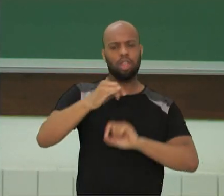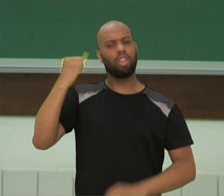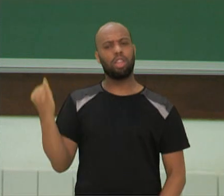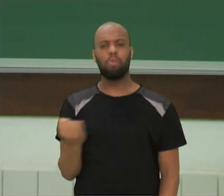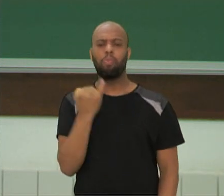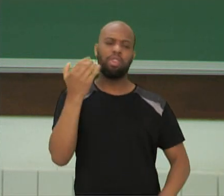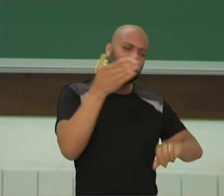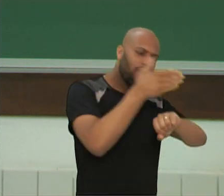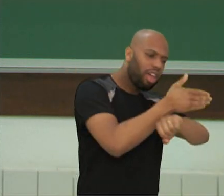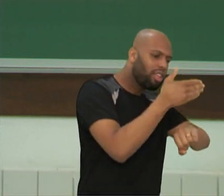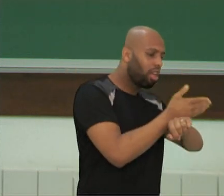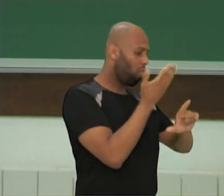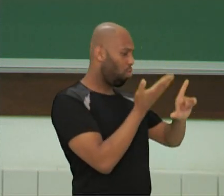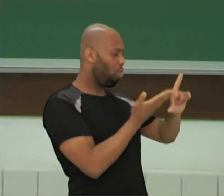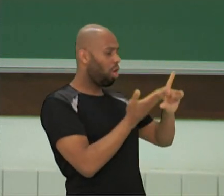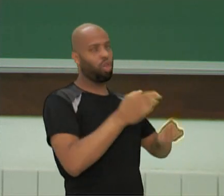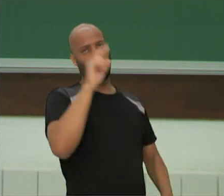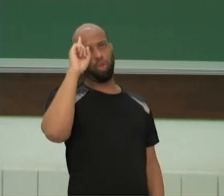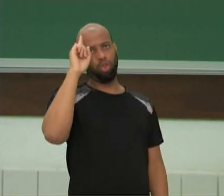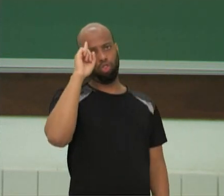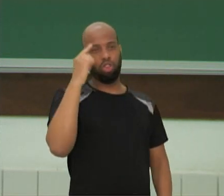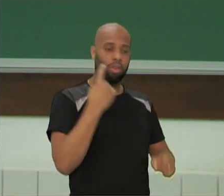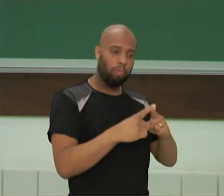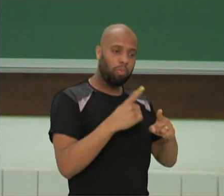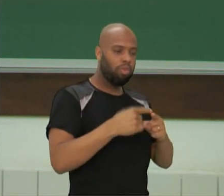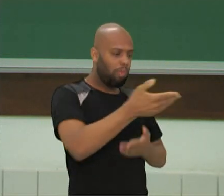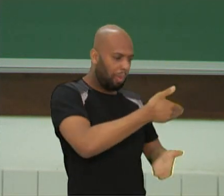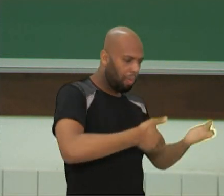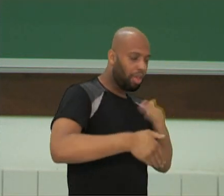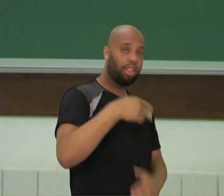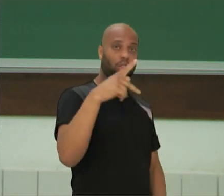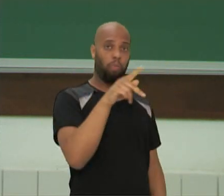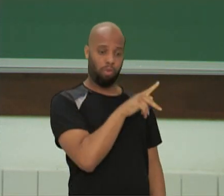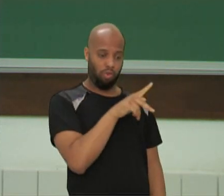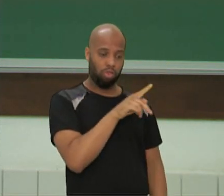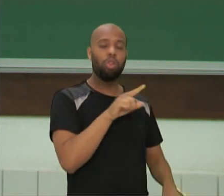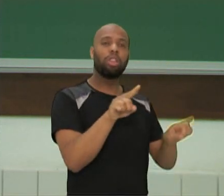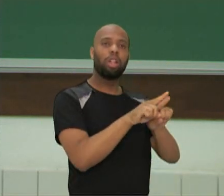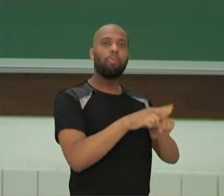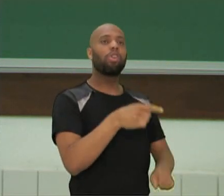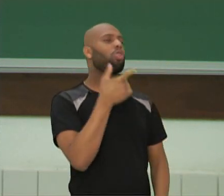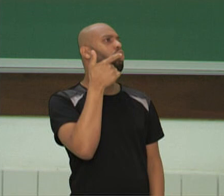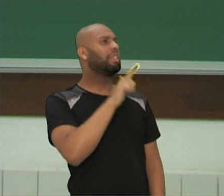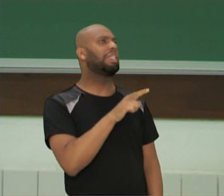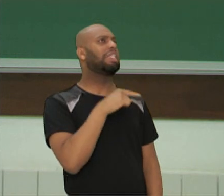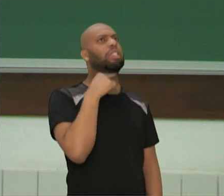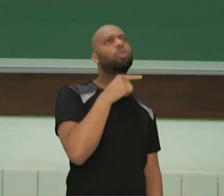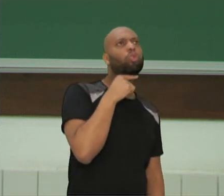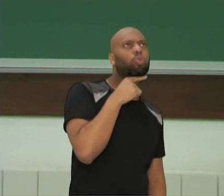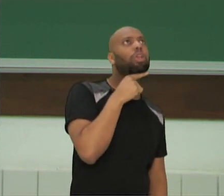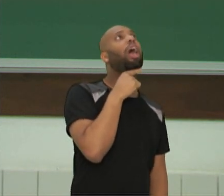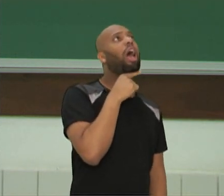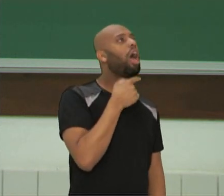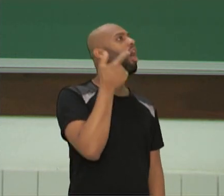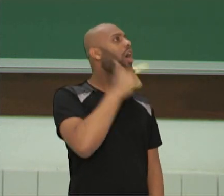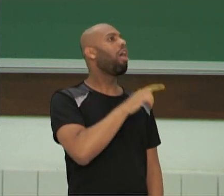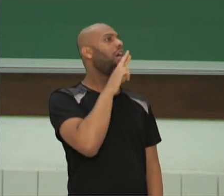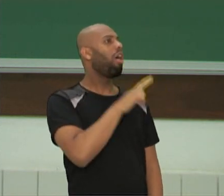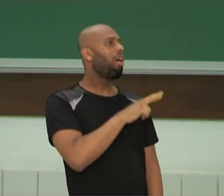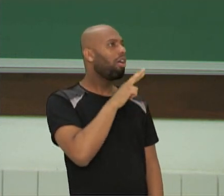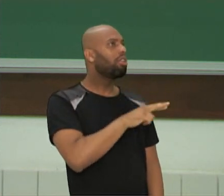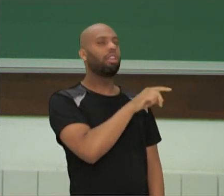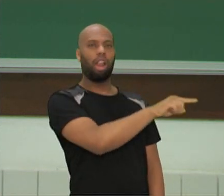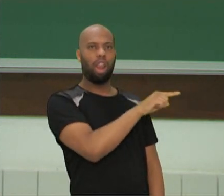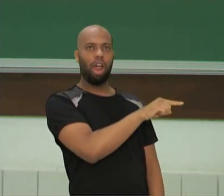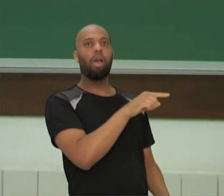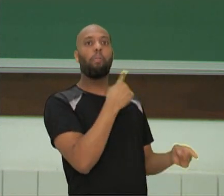acesso diário ao Google Classroom. É lá que você vai interagir com o seu professor e também vai poder sanar as suas dúvidas sobre todos os conteúdos